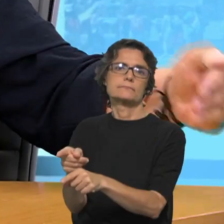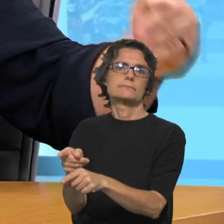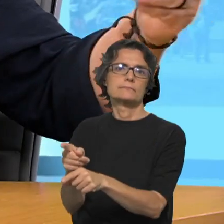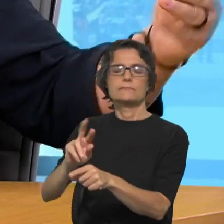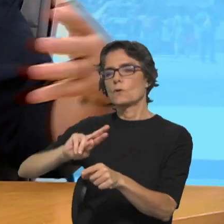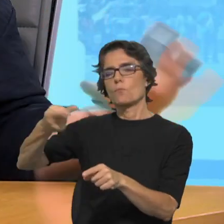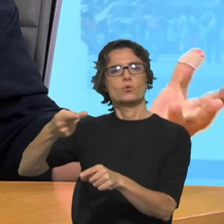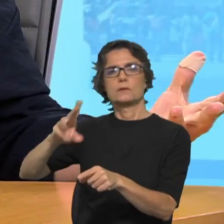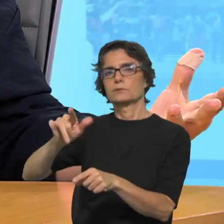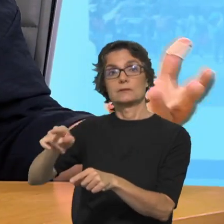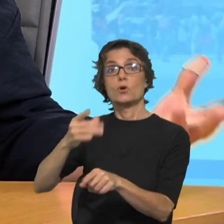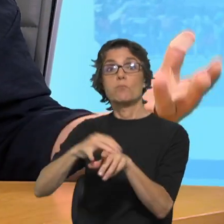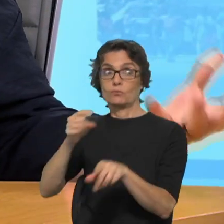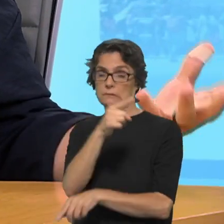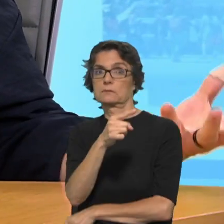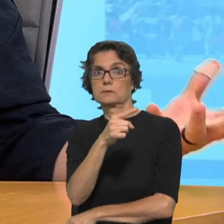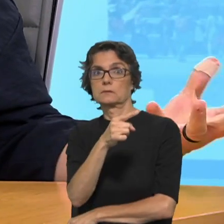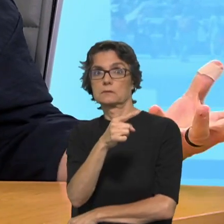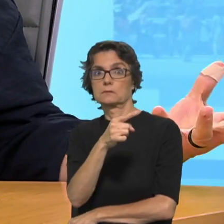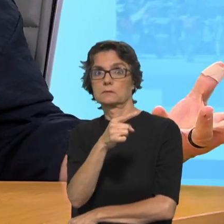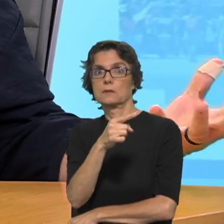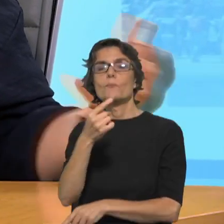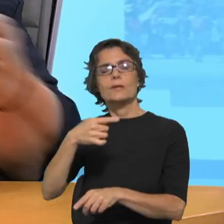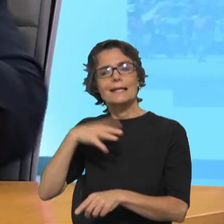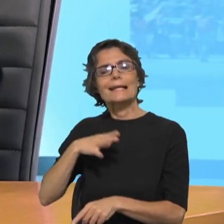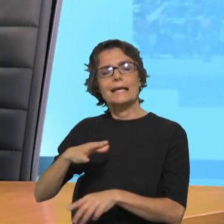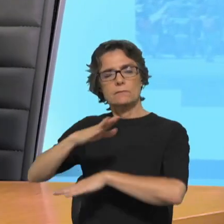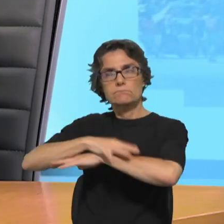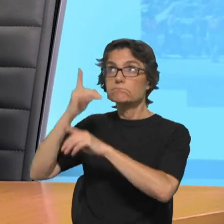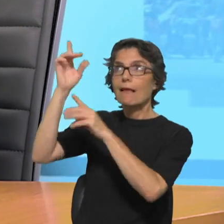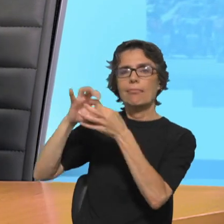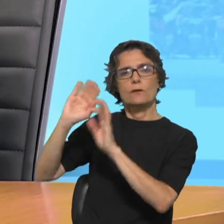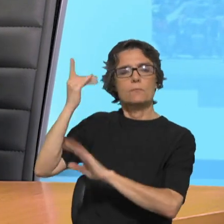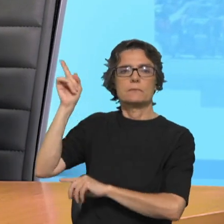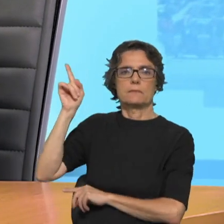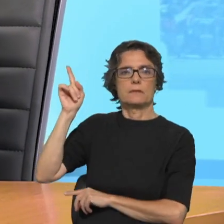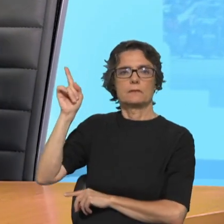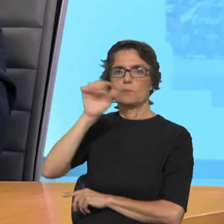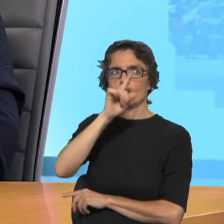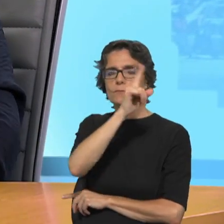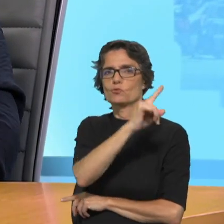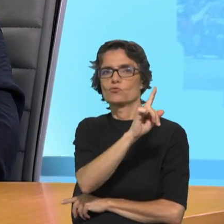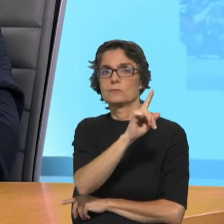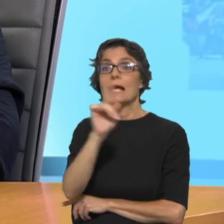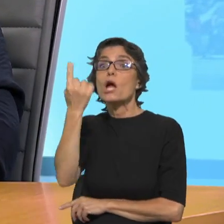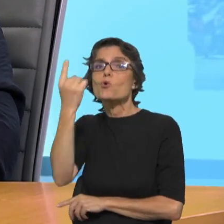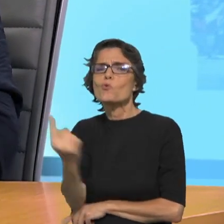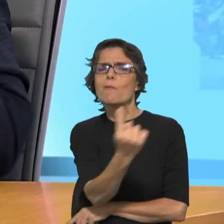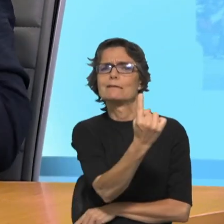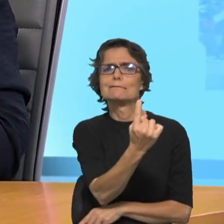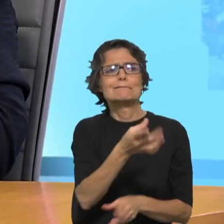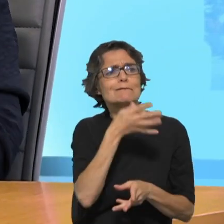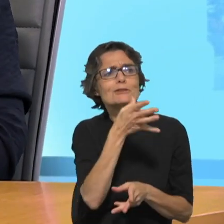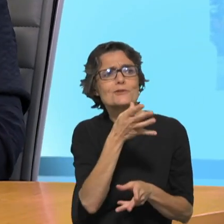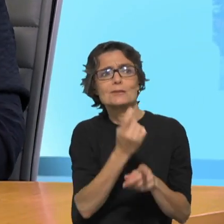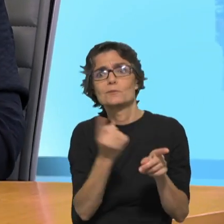outro sítio por causa disto, por causa que deve-se obedecer primeiro a Deus. Ficando uma para explicar porque é que se tinham ido embora, o